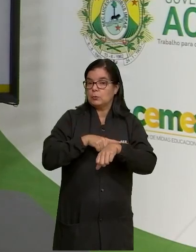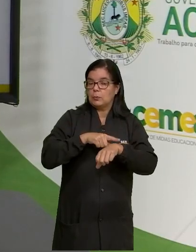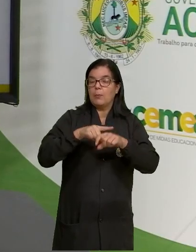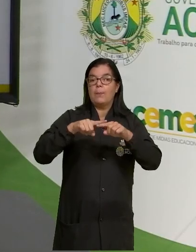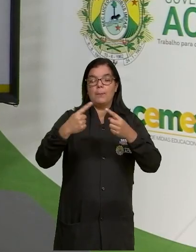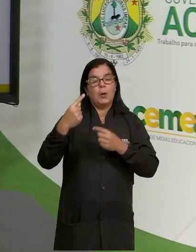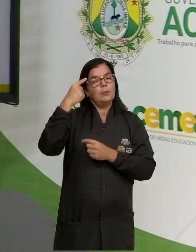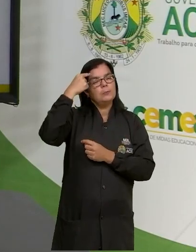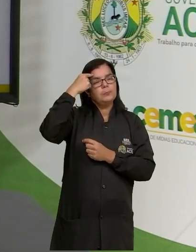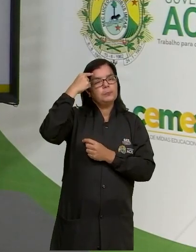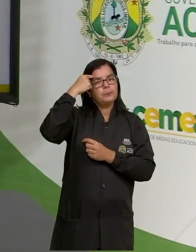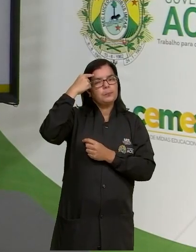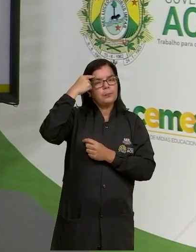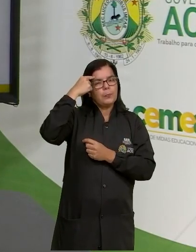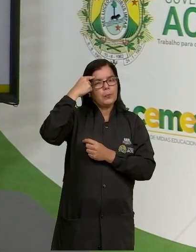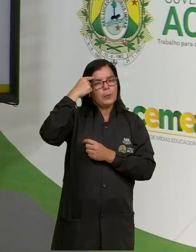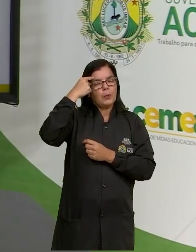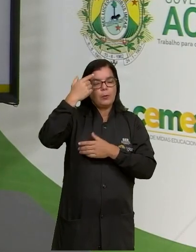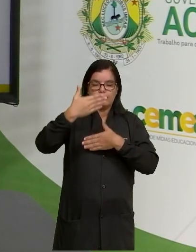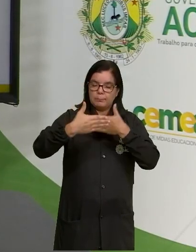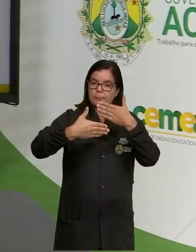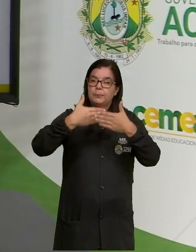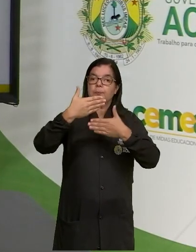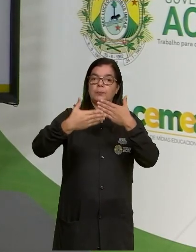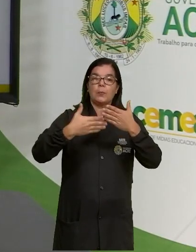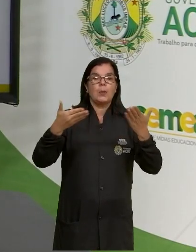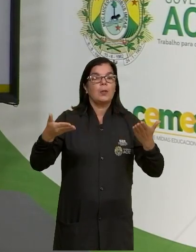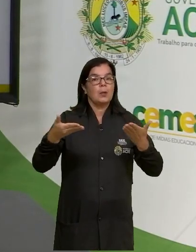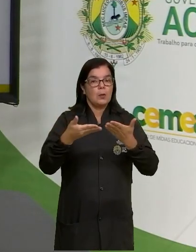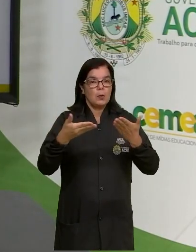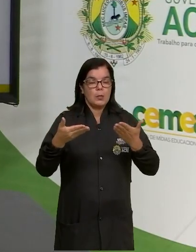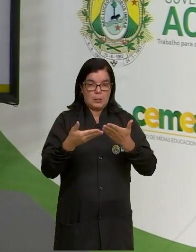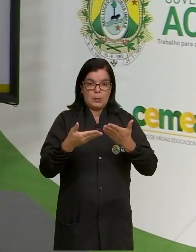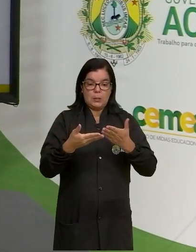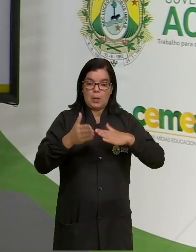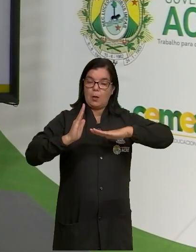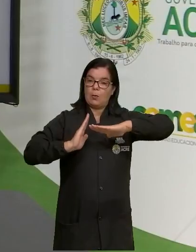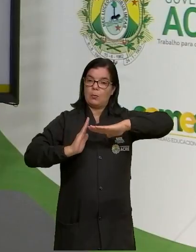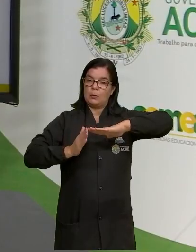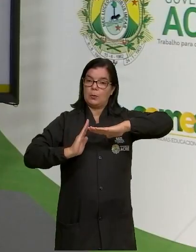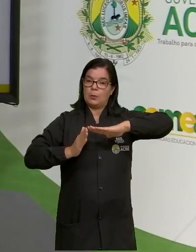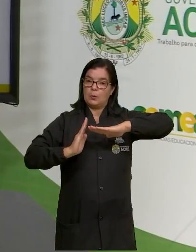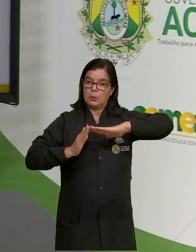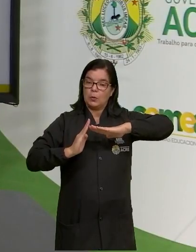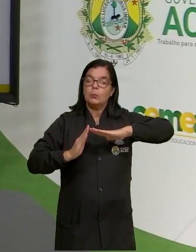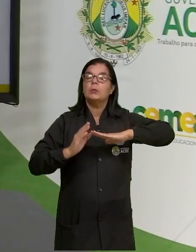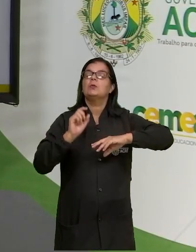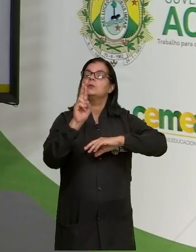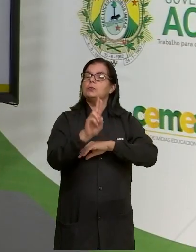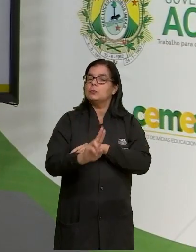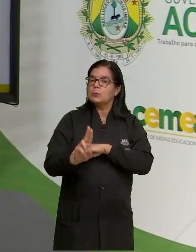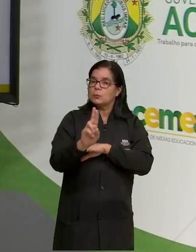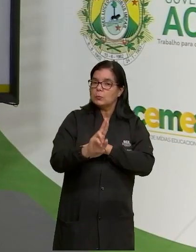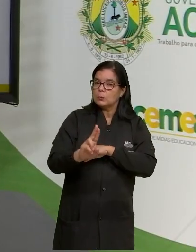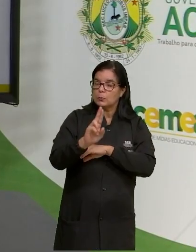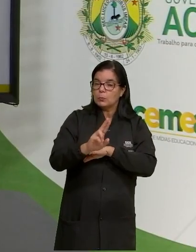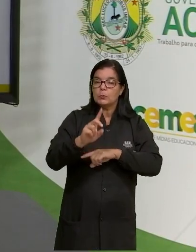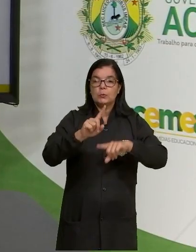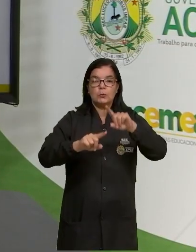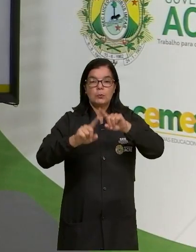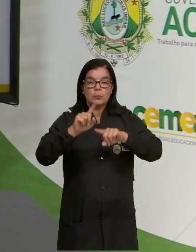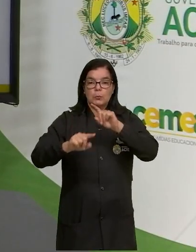uma reflexão progressiva. E agora, na contemporaneidade, nós utilizamos